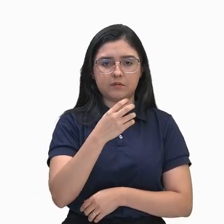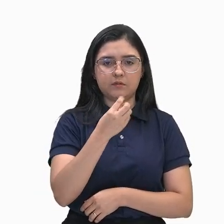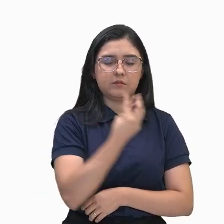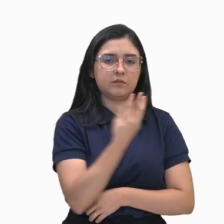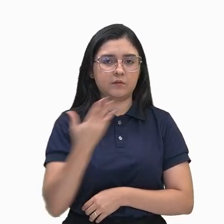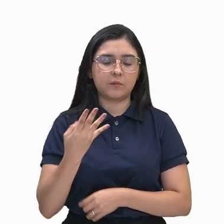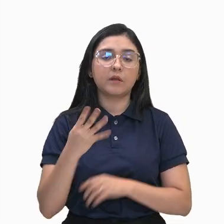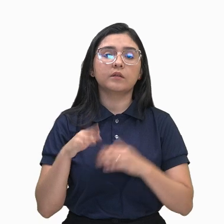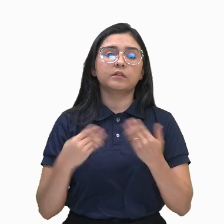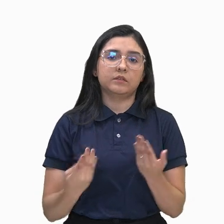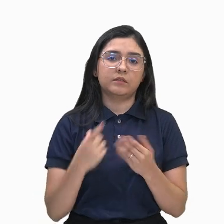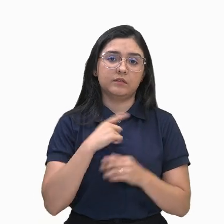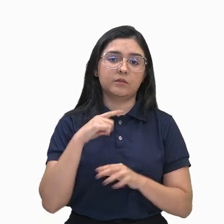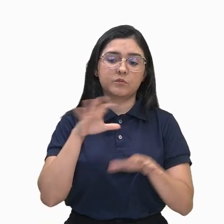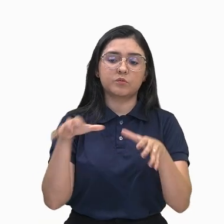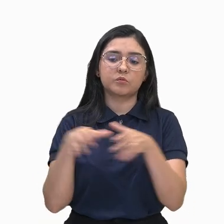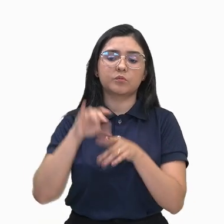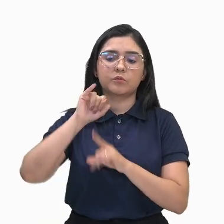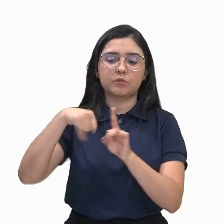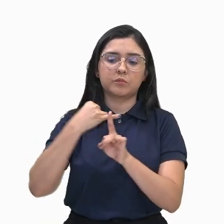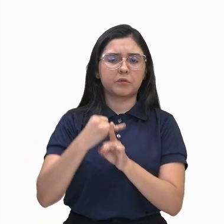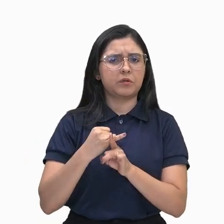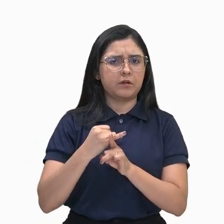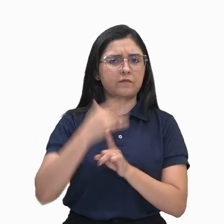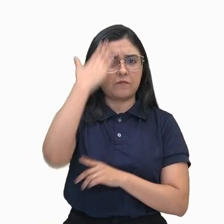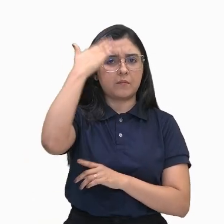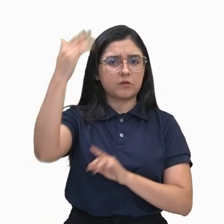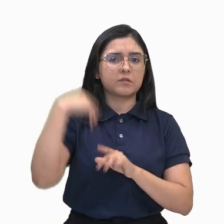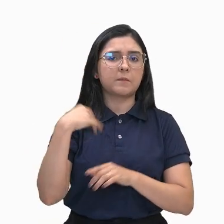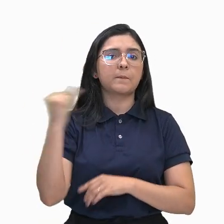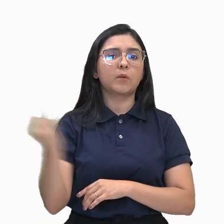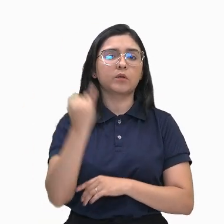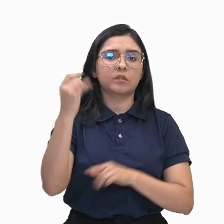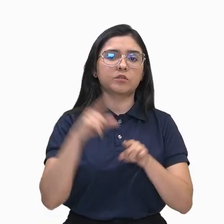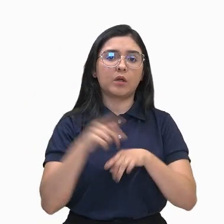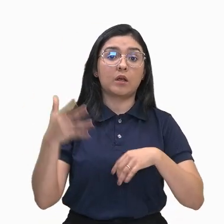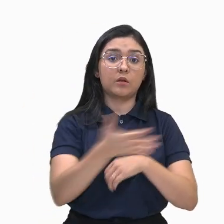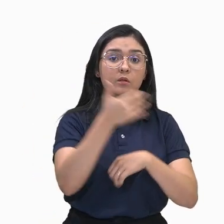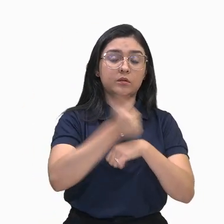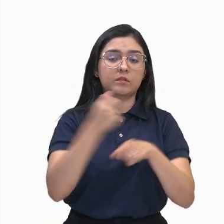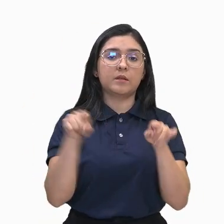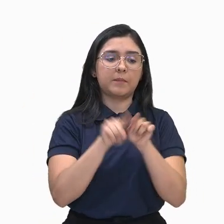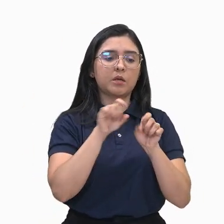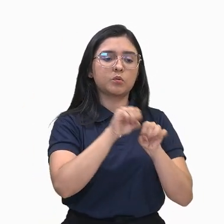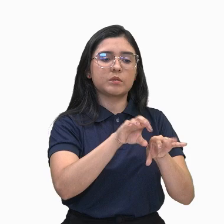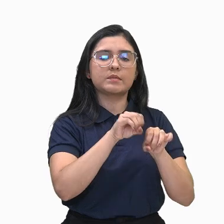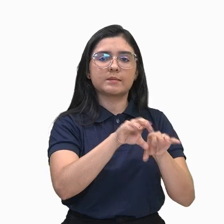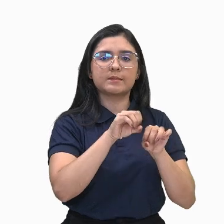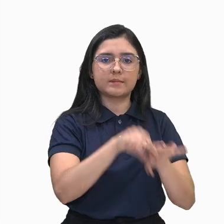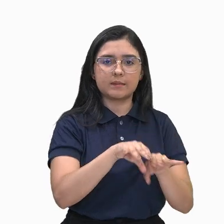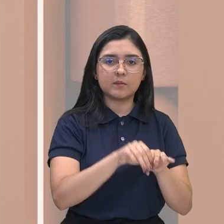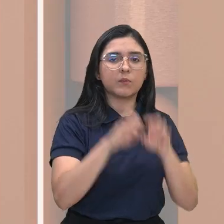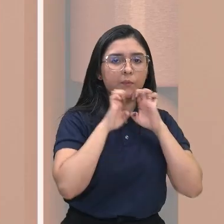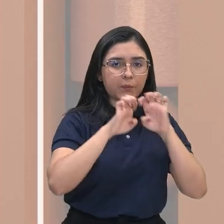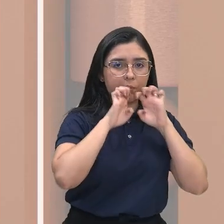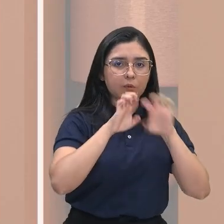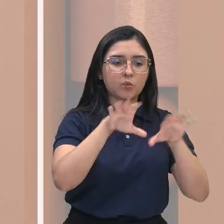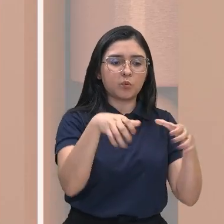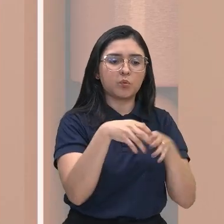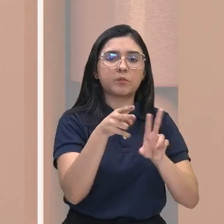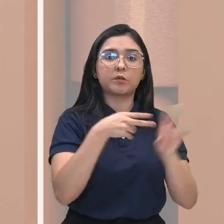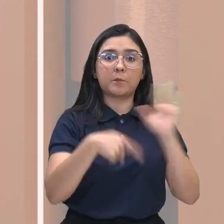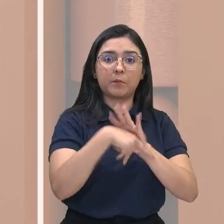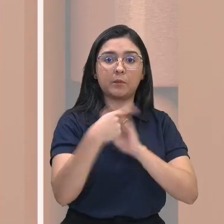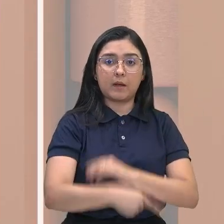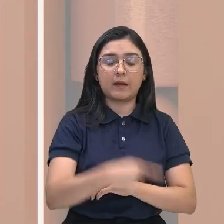1534. Os jesuítas, inclusive, tiveram um papel importante na própria colonização e catequização de populações indígenas